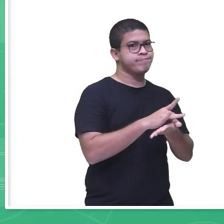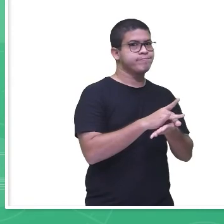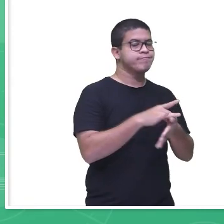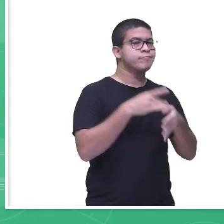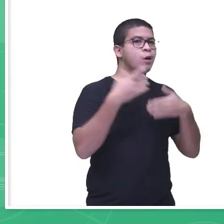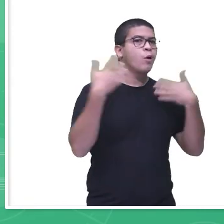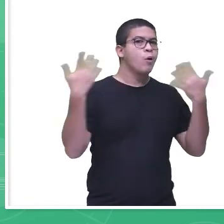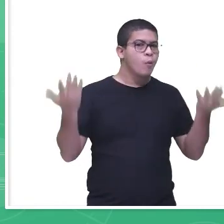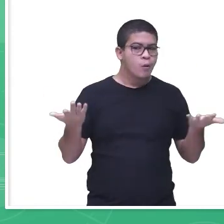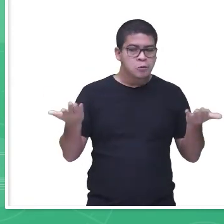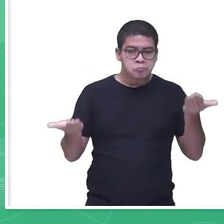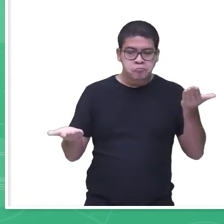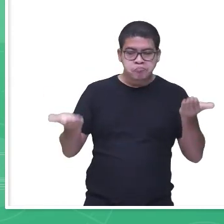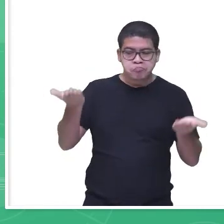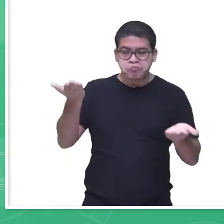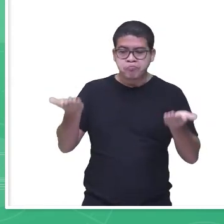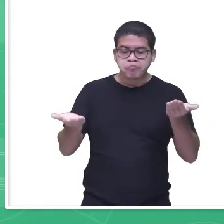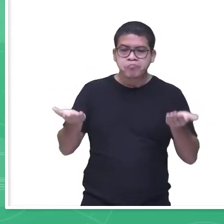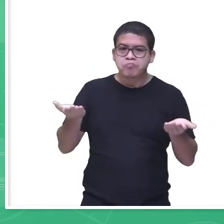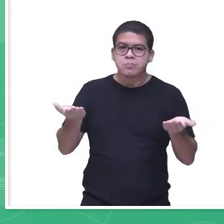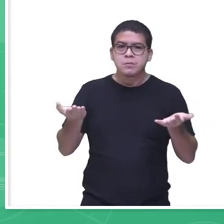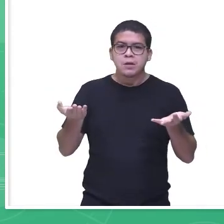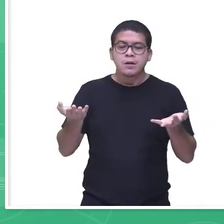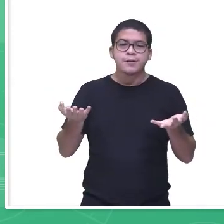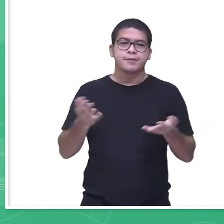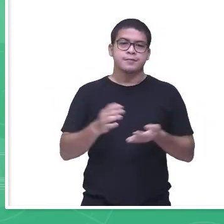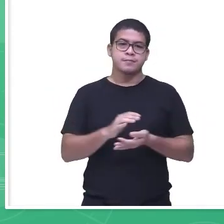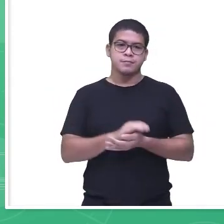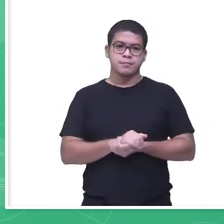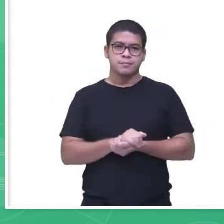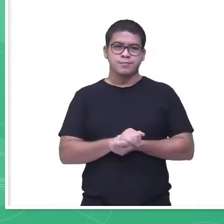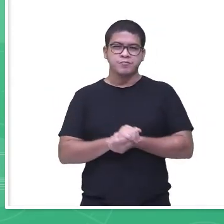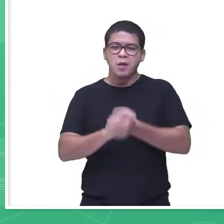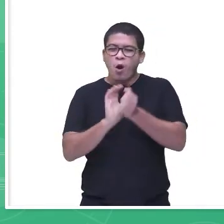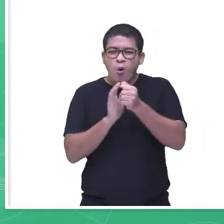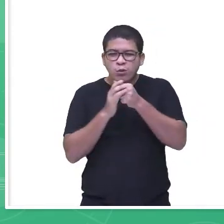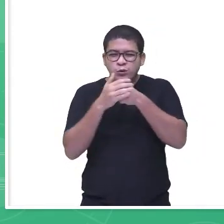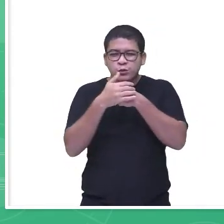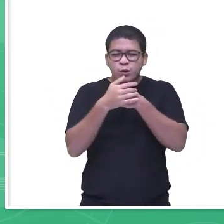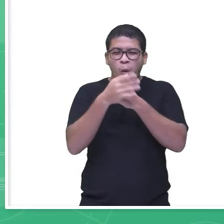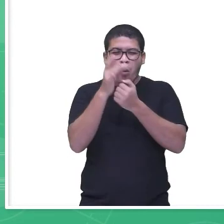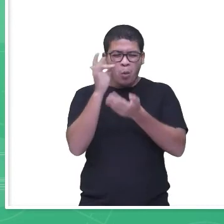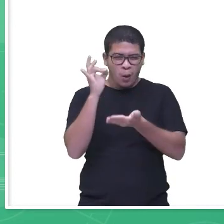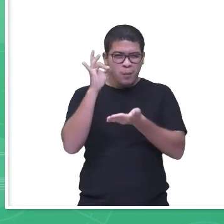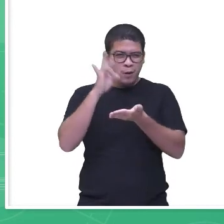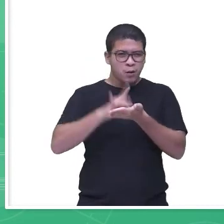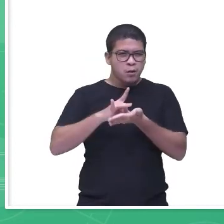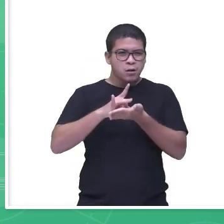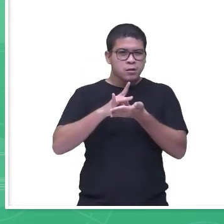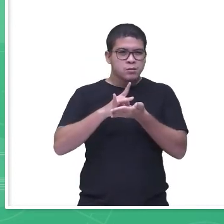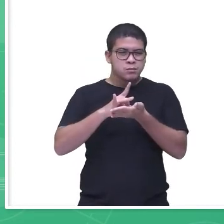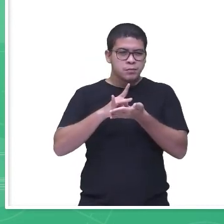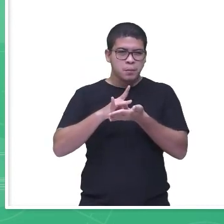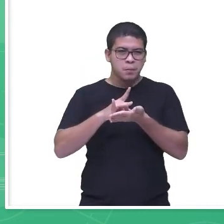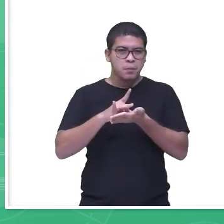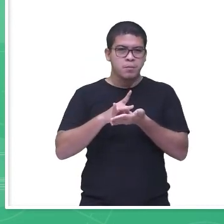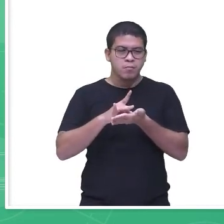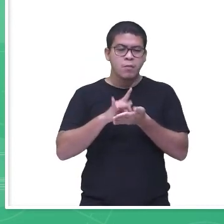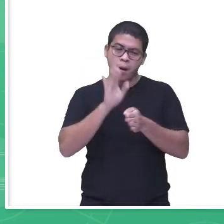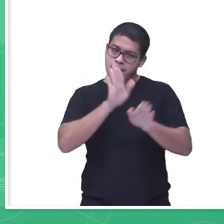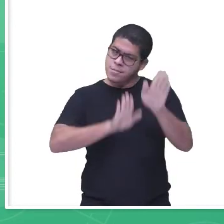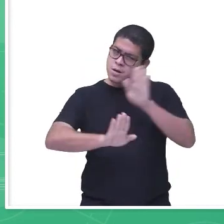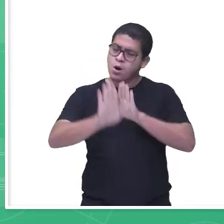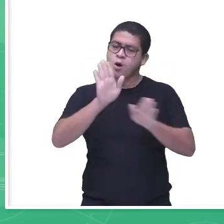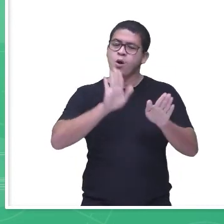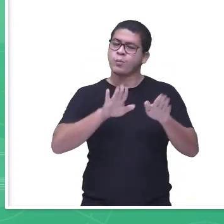opinião, né? Ou escondendo uma verdade, diga-se de passagem, a gente tem que tomar muito cuidado com